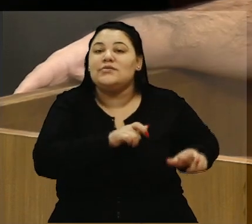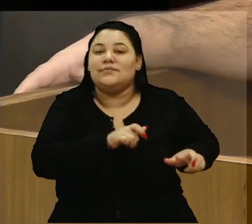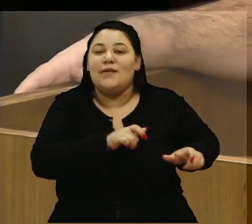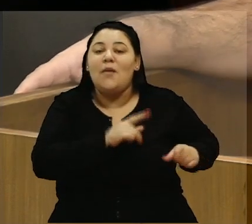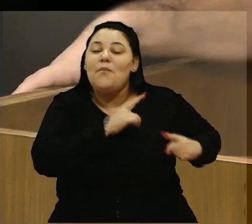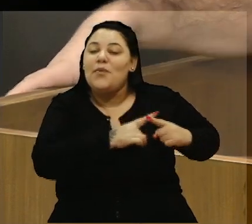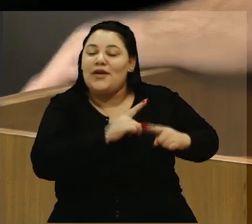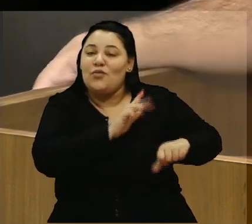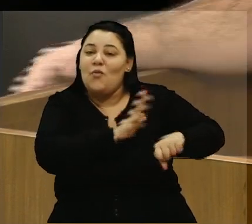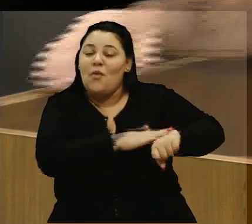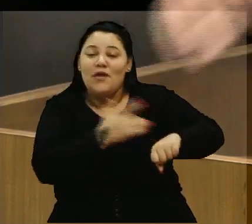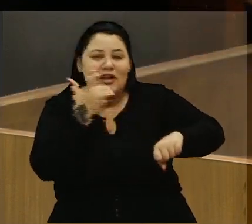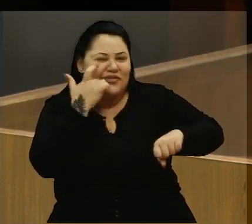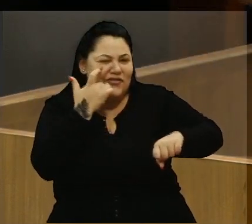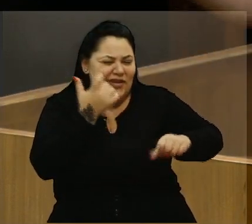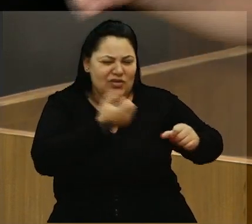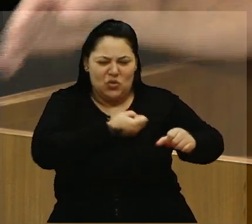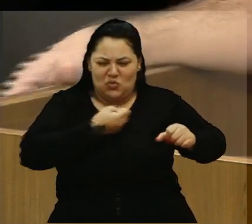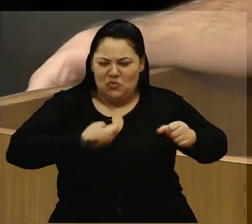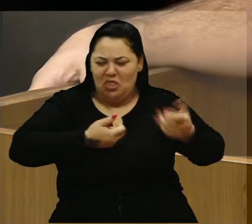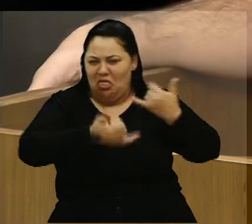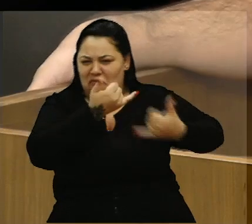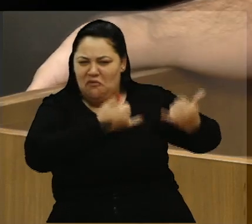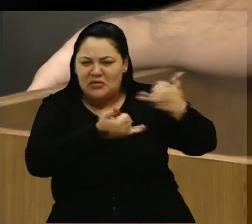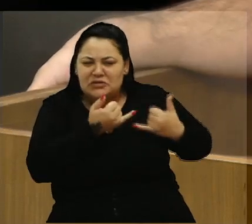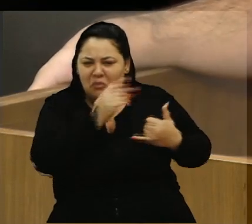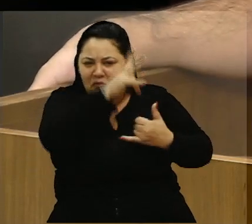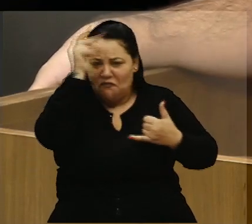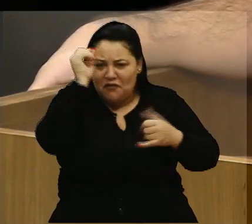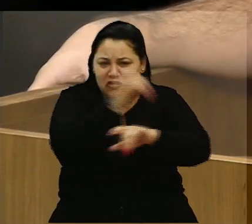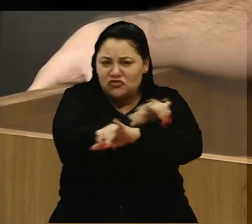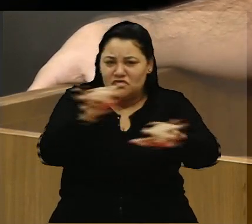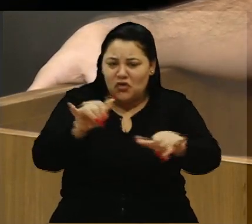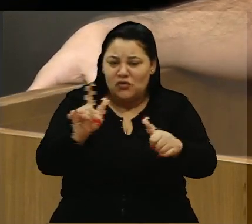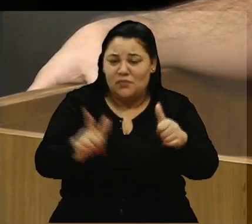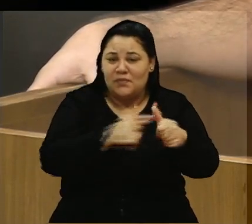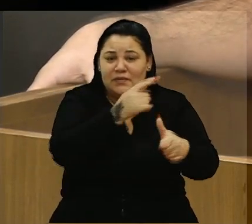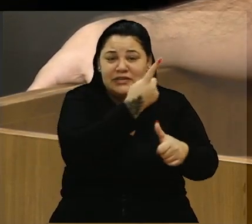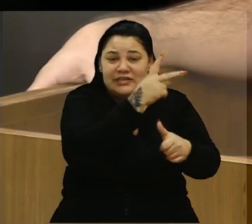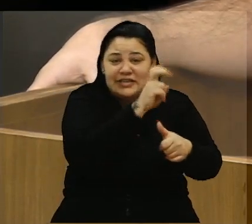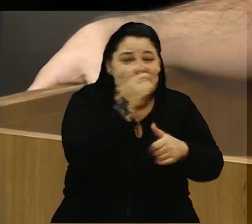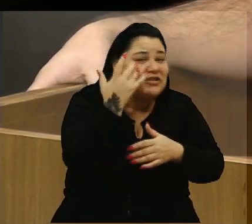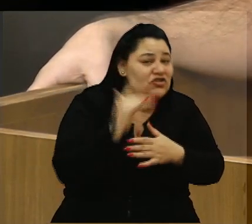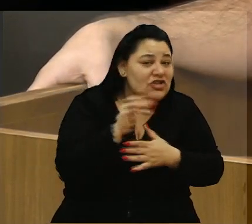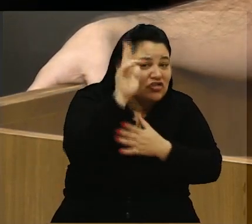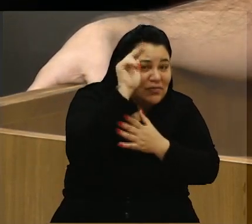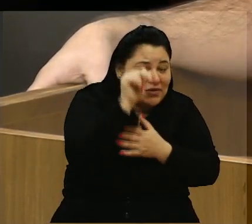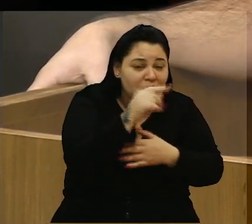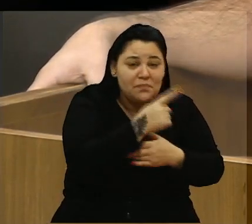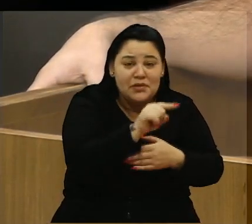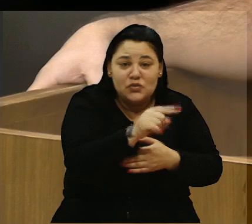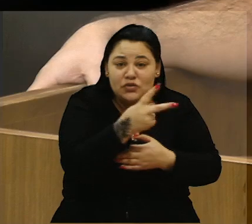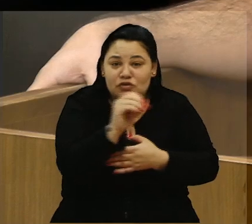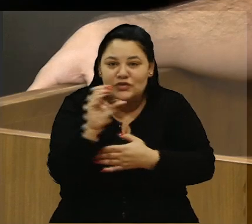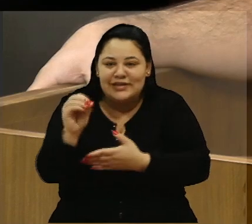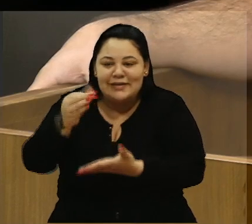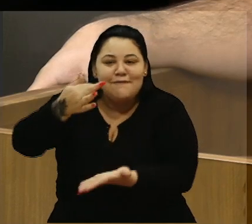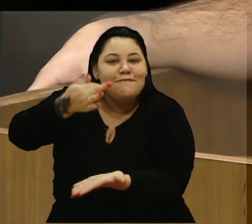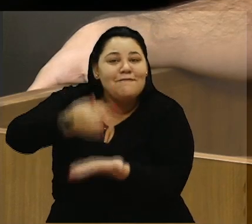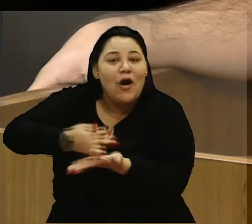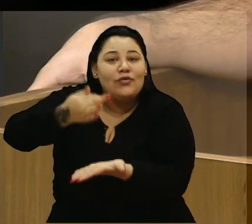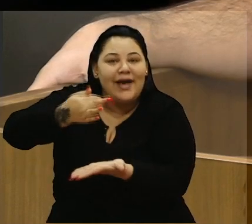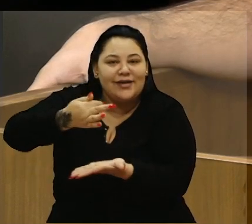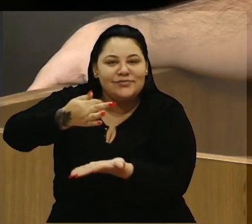Porque quando a gente vê uns dados que o prefeito divulgou, que na primeira quinzena do mês de abril, 1.200 pessoas faltaram